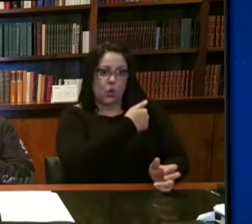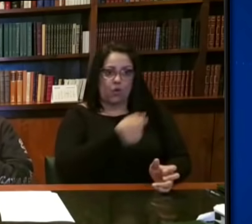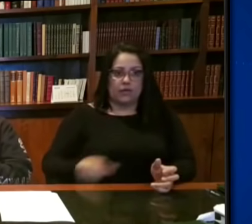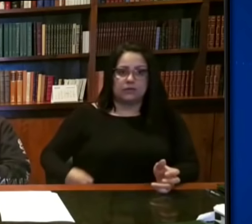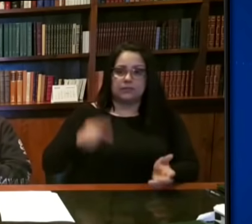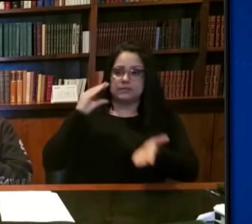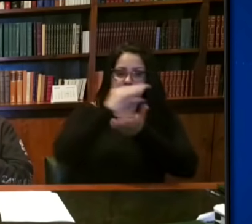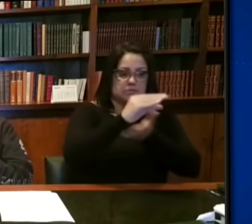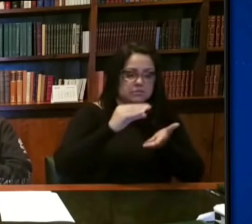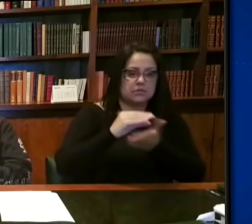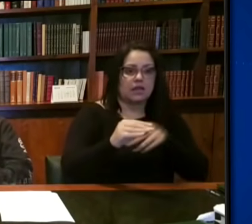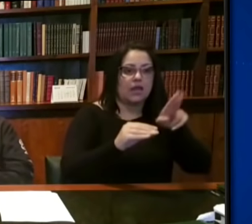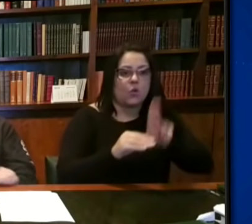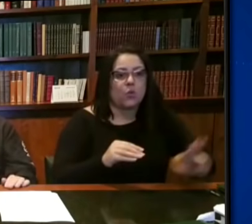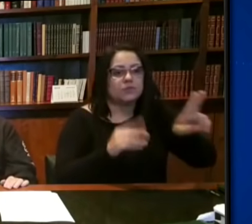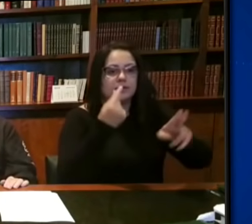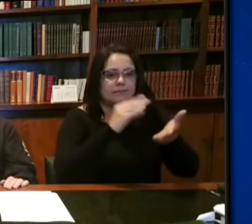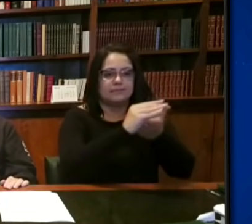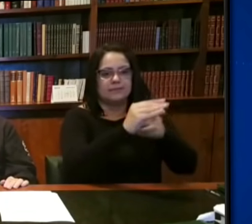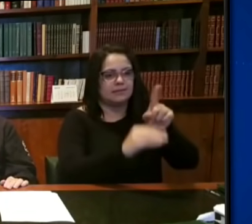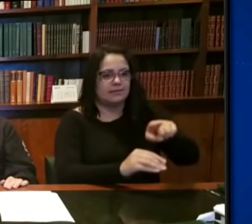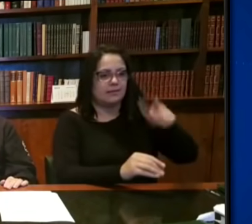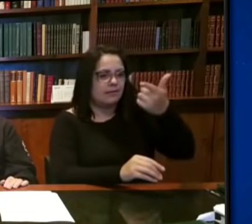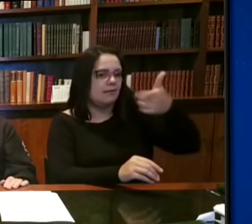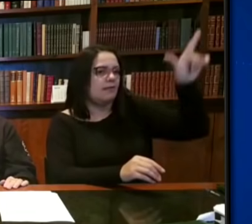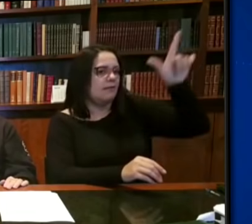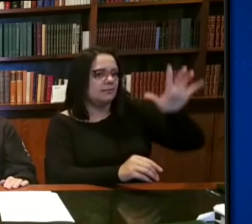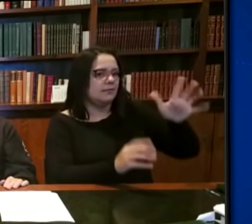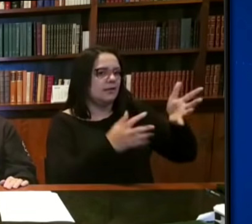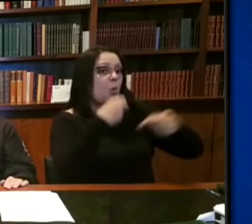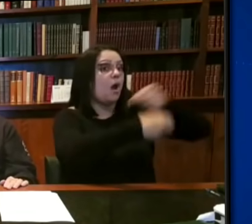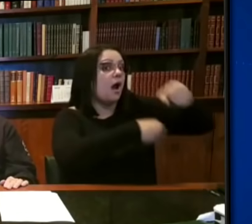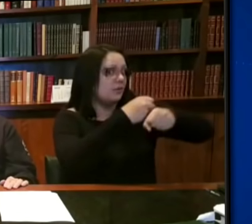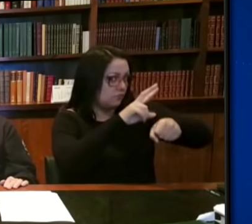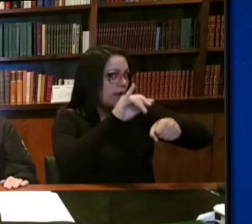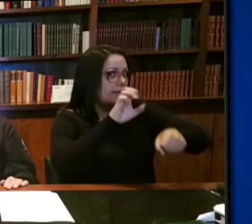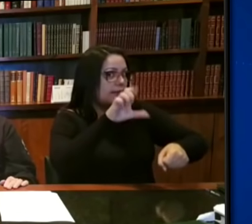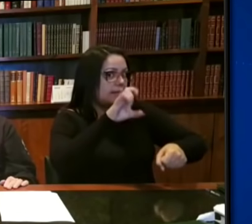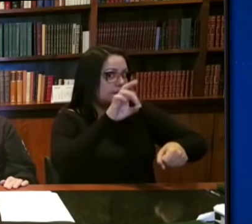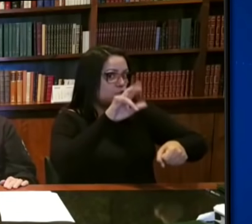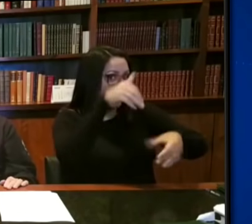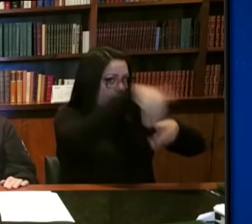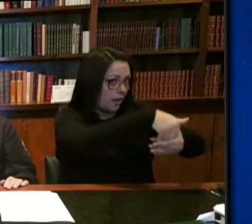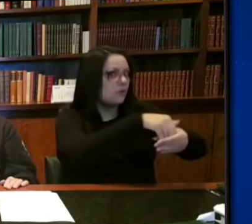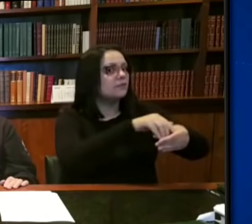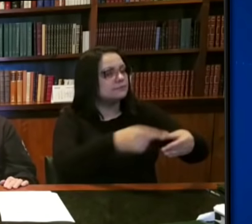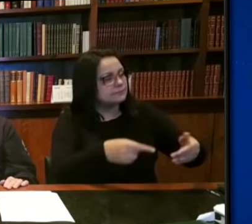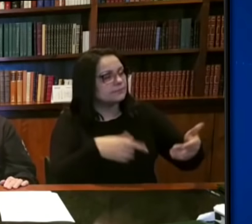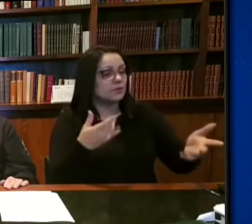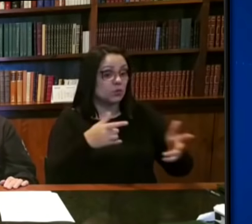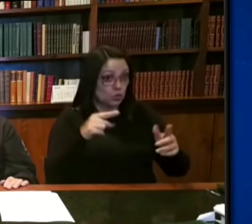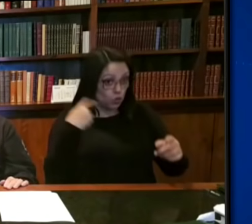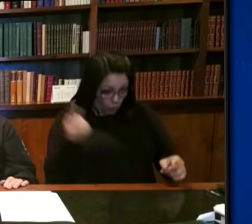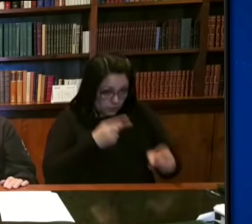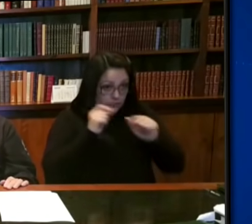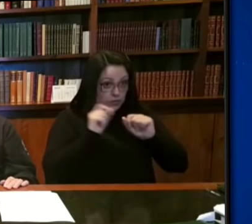pedindo recurso e querendo usar esse recurso, talvez, sob forma ano eleitoral, dando aumento, etc. Então, o que nós fizemos, o que o